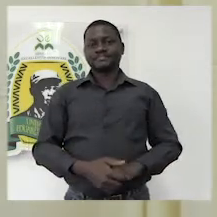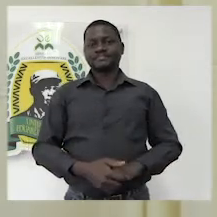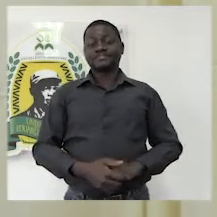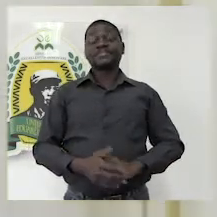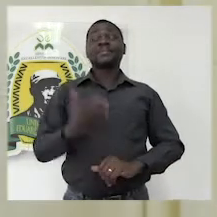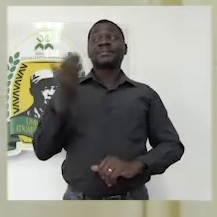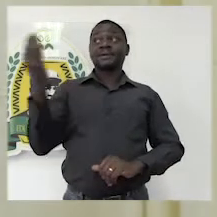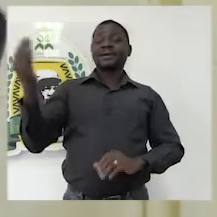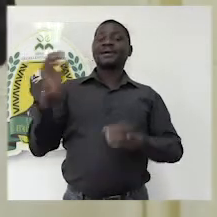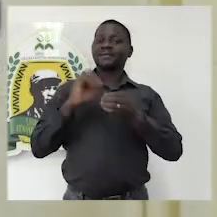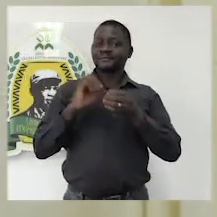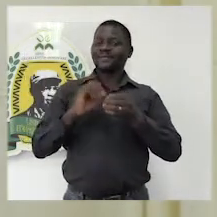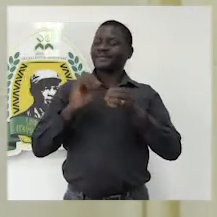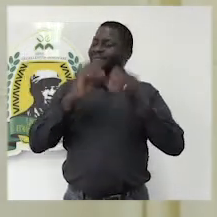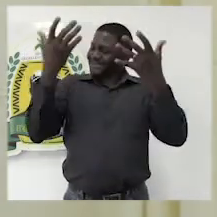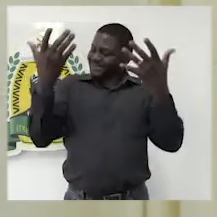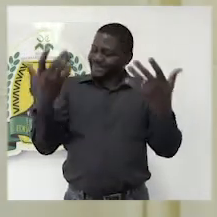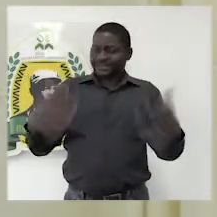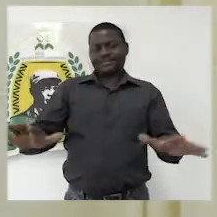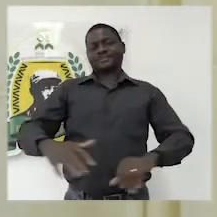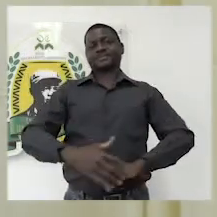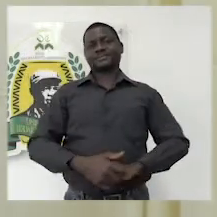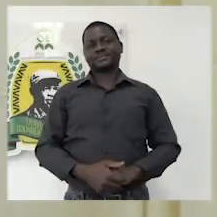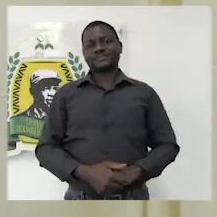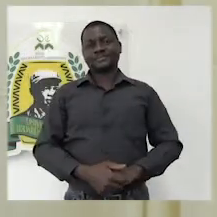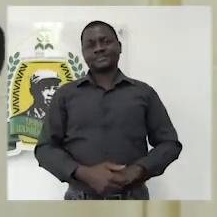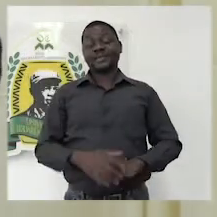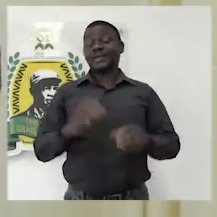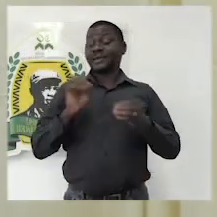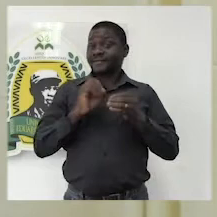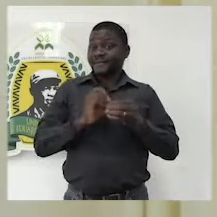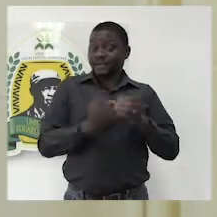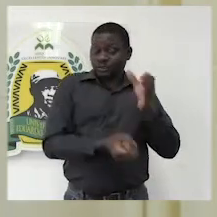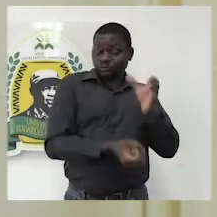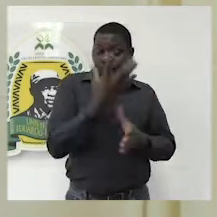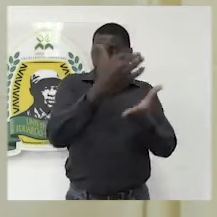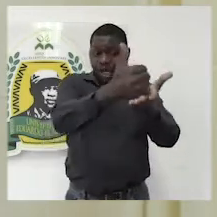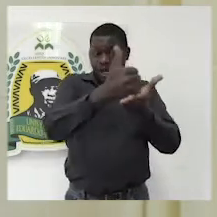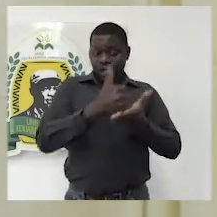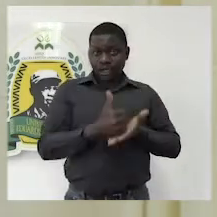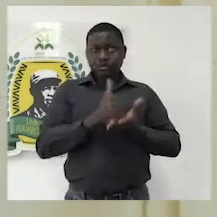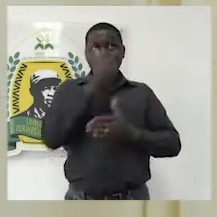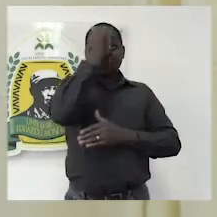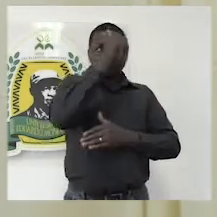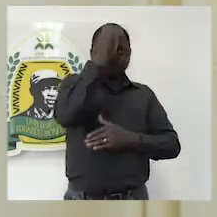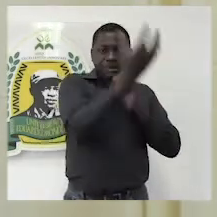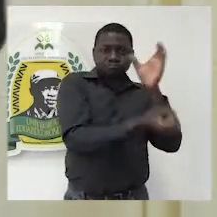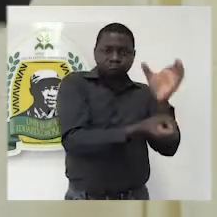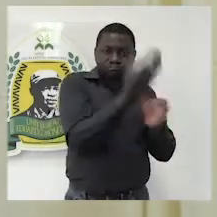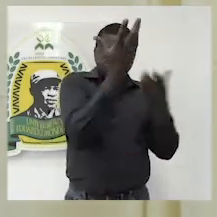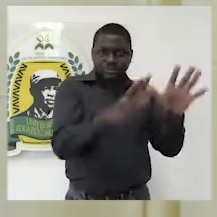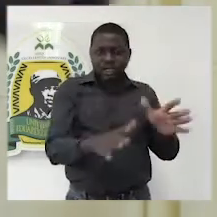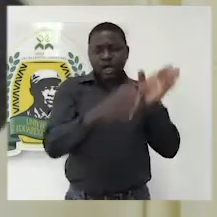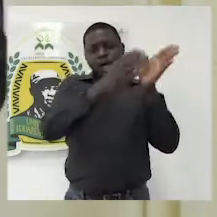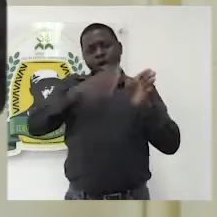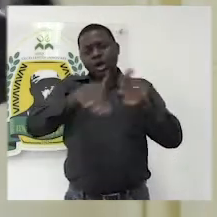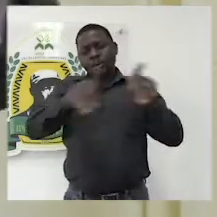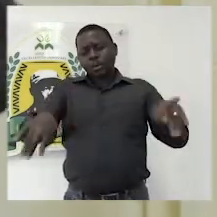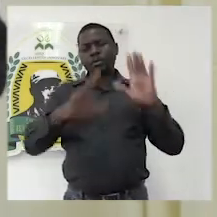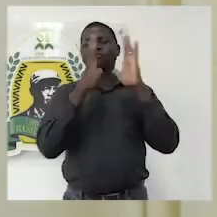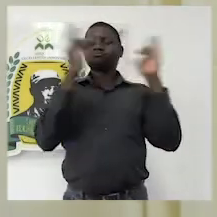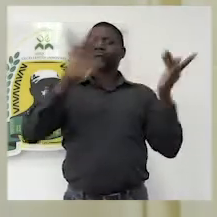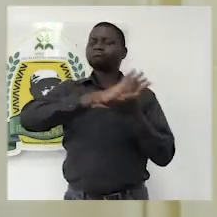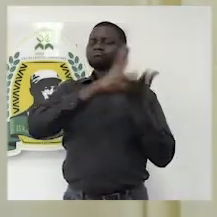que ele fizesse, ele já fez. Fez as coisas que permitiram trazer uma universidade, permitiram libertar todo o povo,